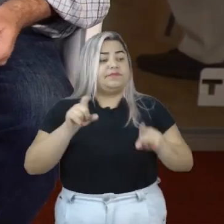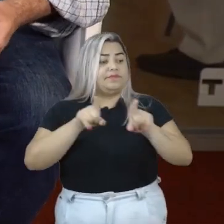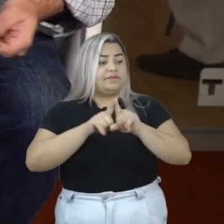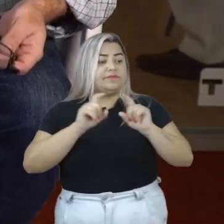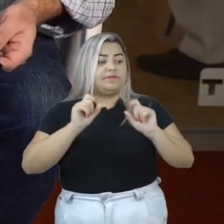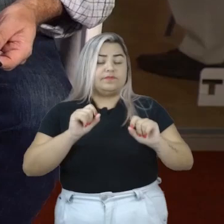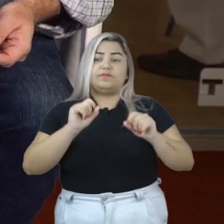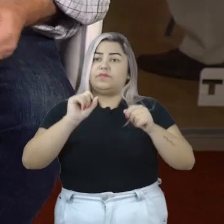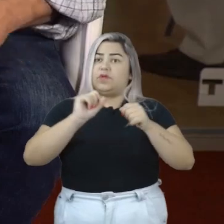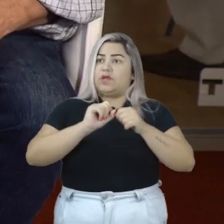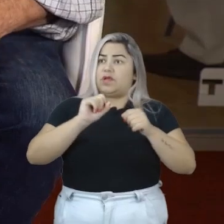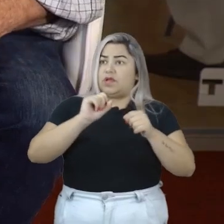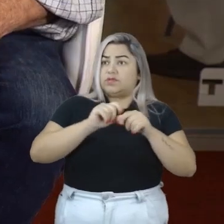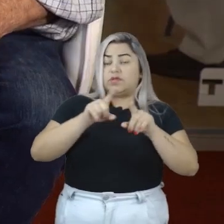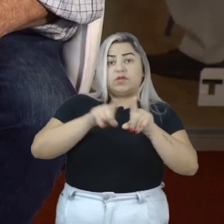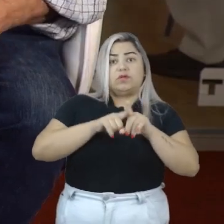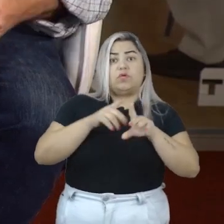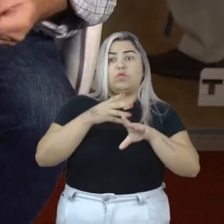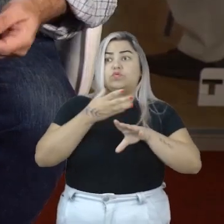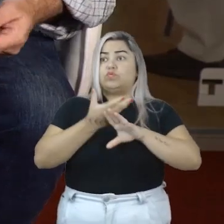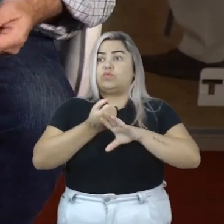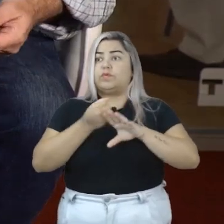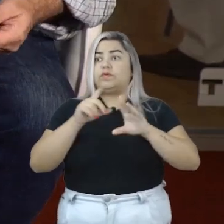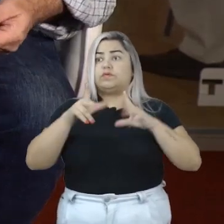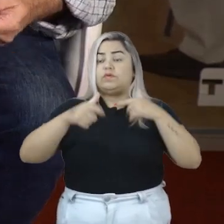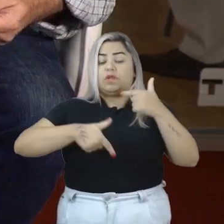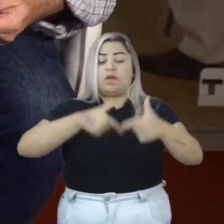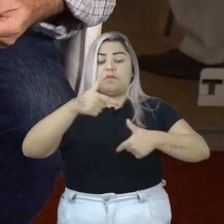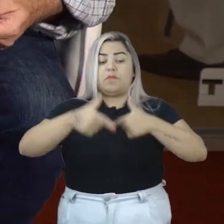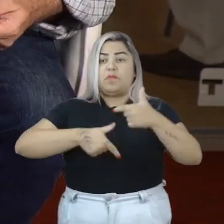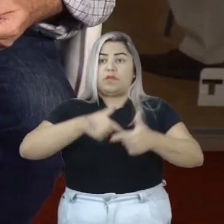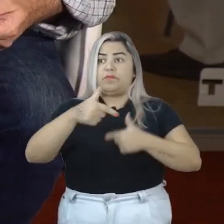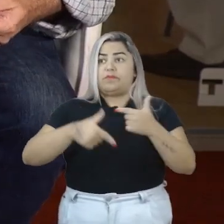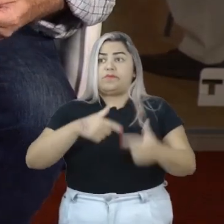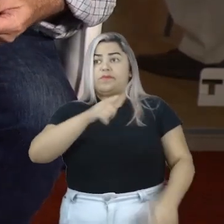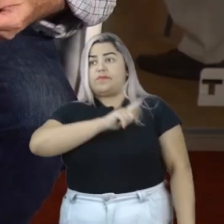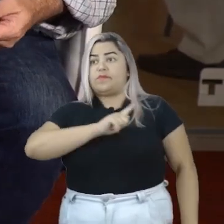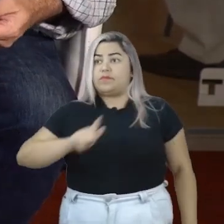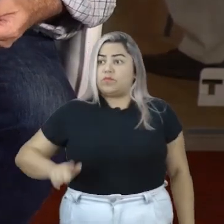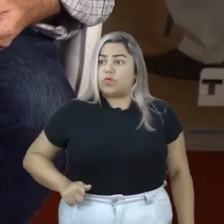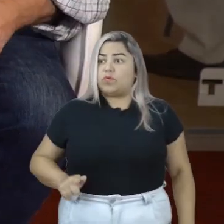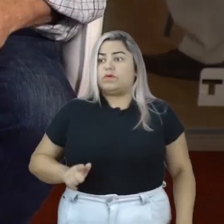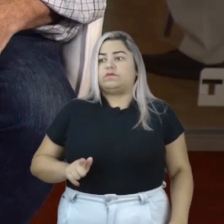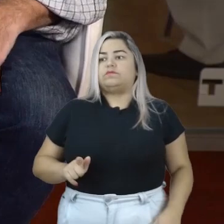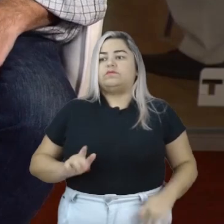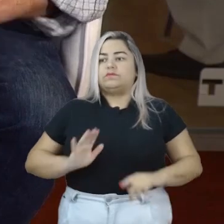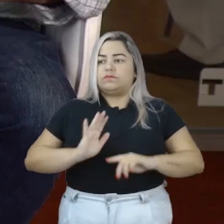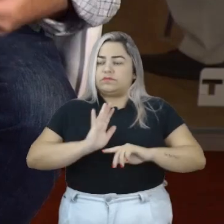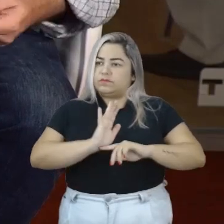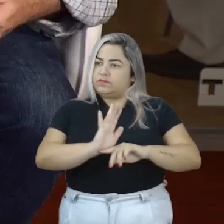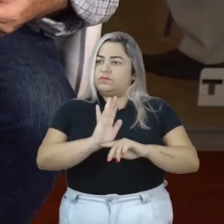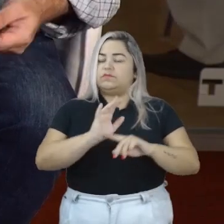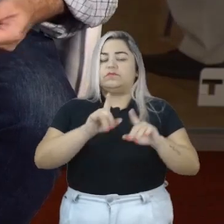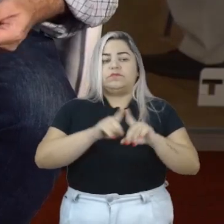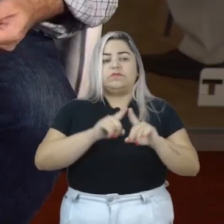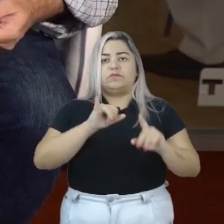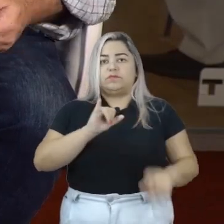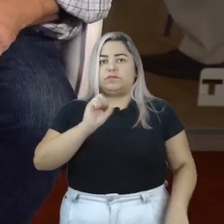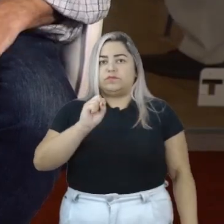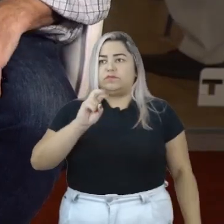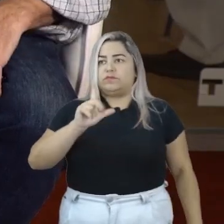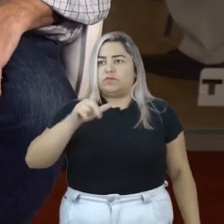produção de conteúdo horizontal. Qual é o trabalho do governo? O trabalho do governo é fornecer, né, o insumo, os